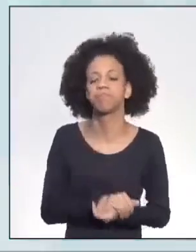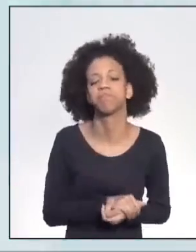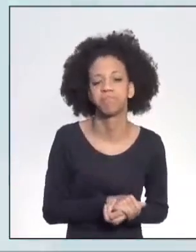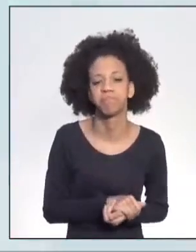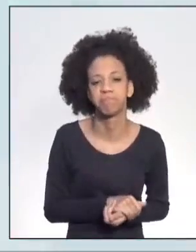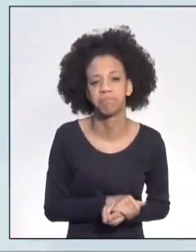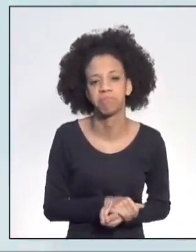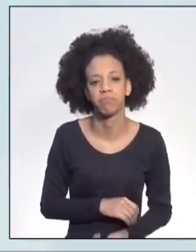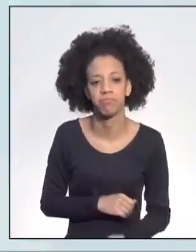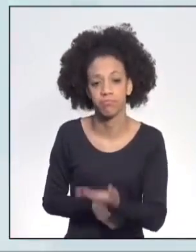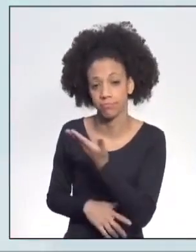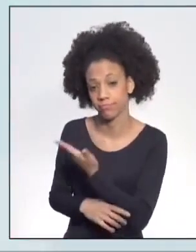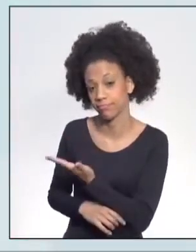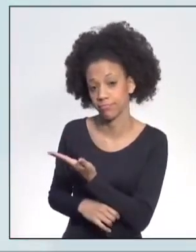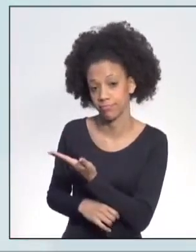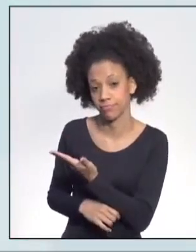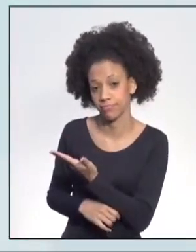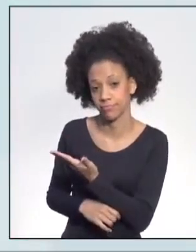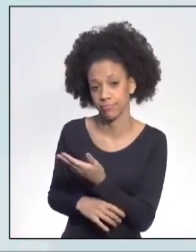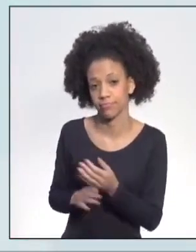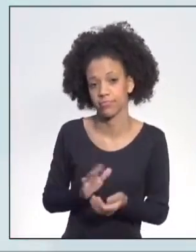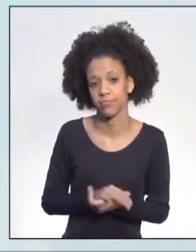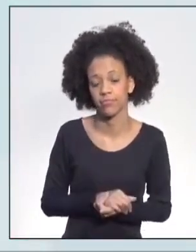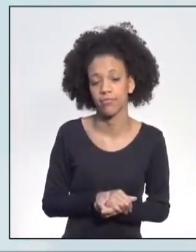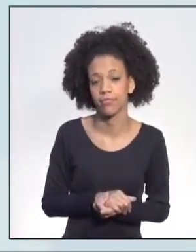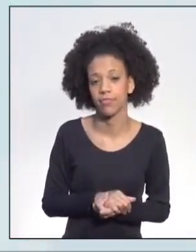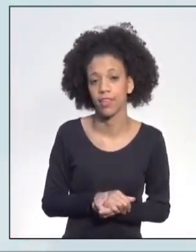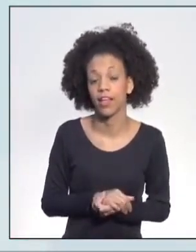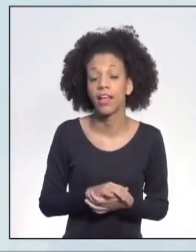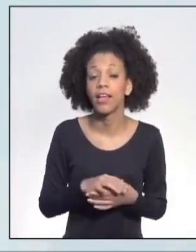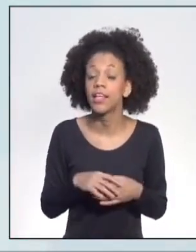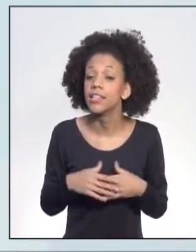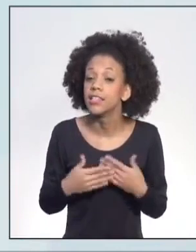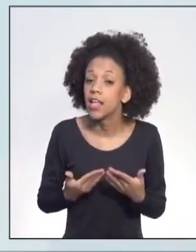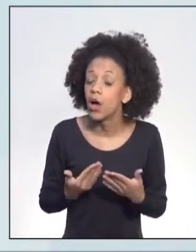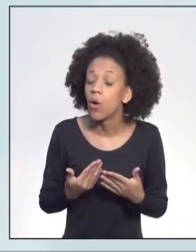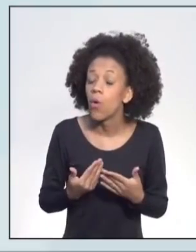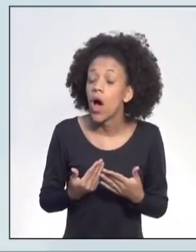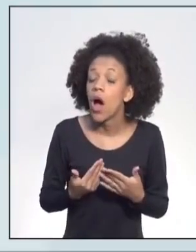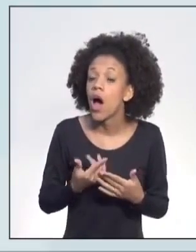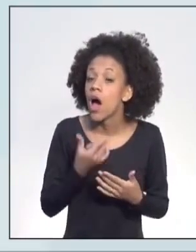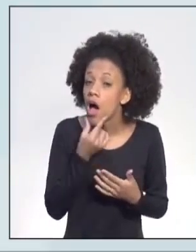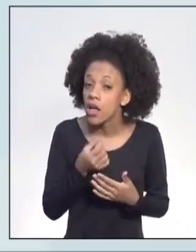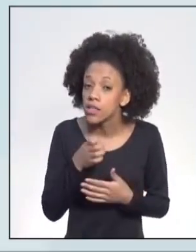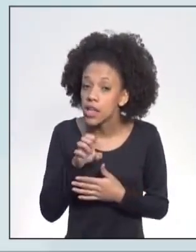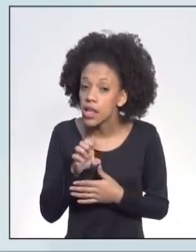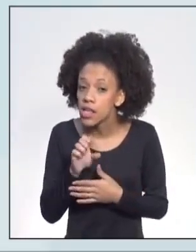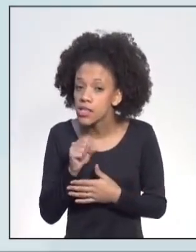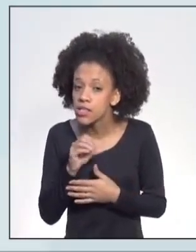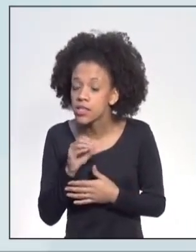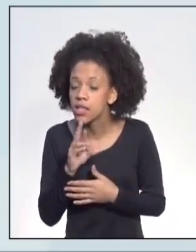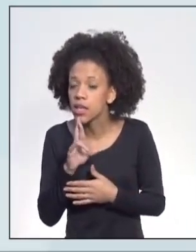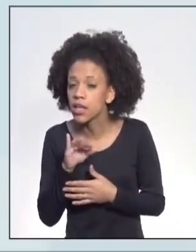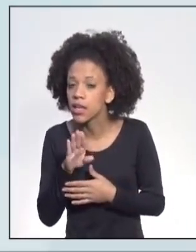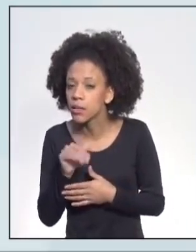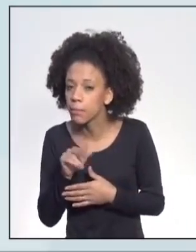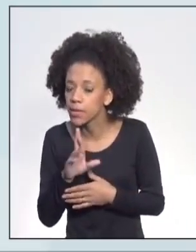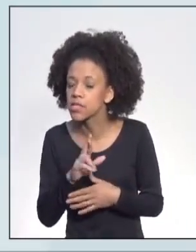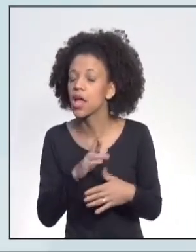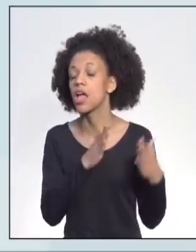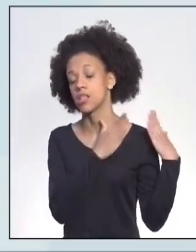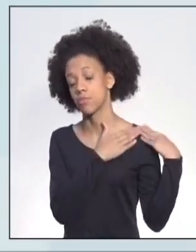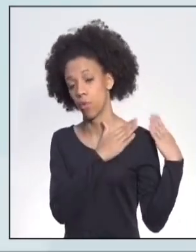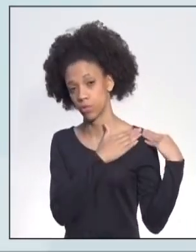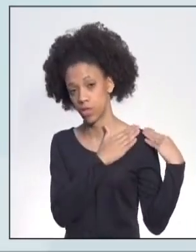vocês. Olha aí, os escribas. Então, esses escribas, eles eram pessoas